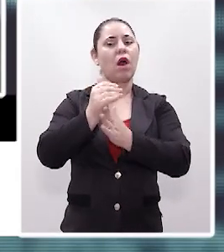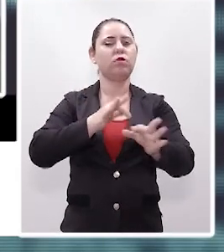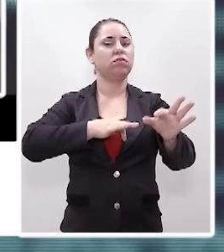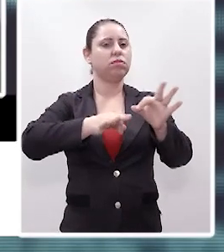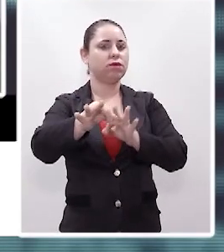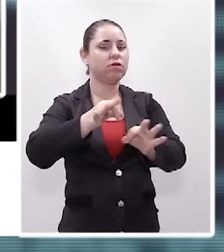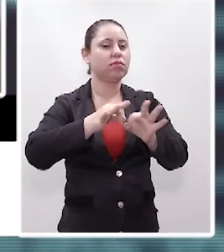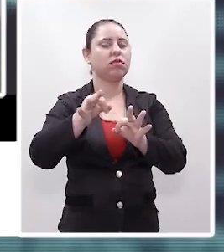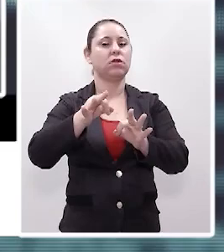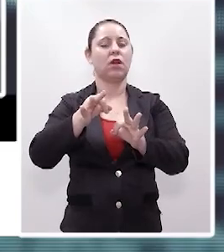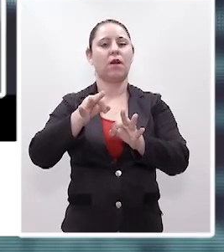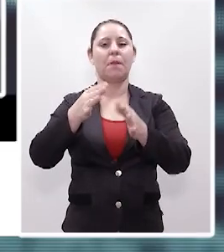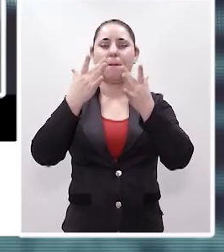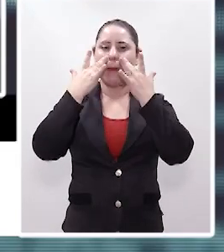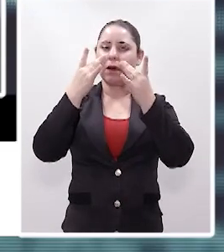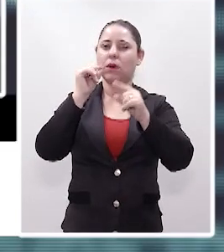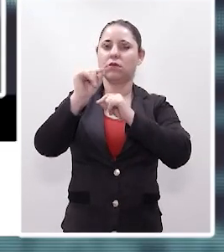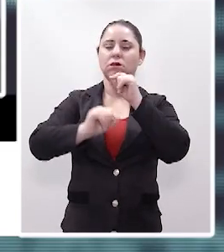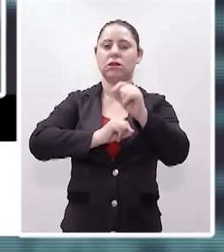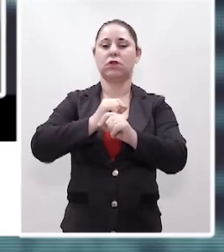se preparar e receberem